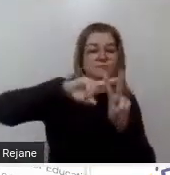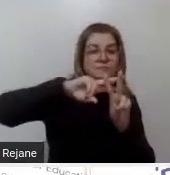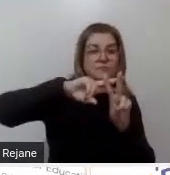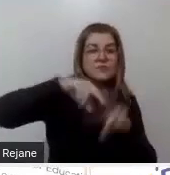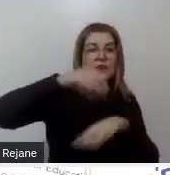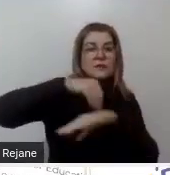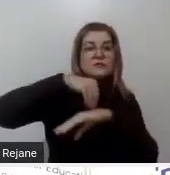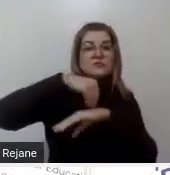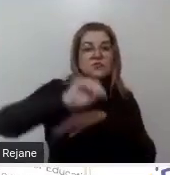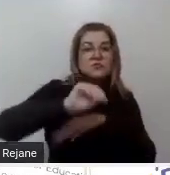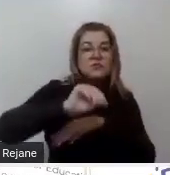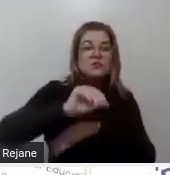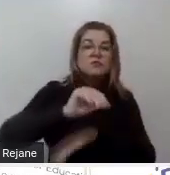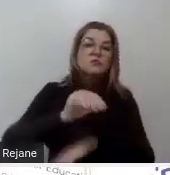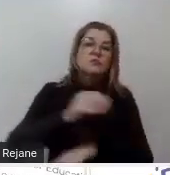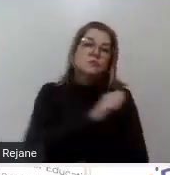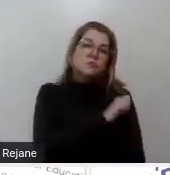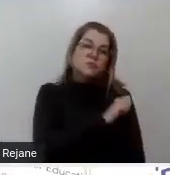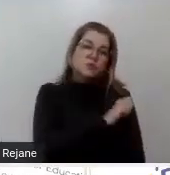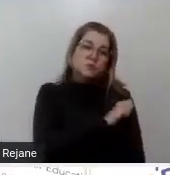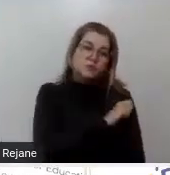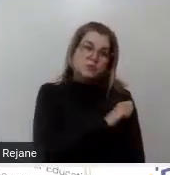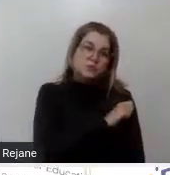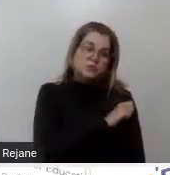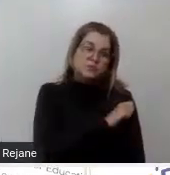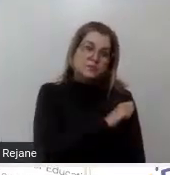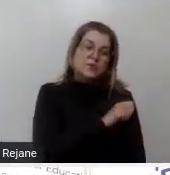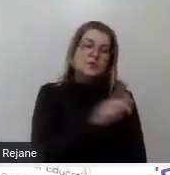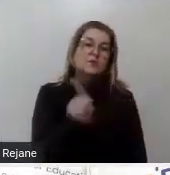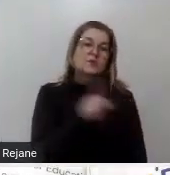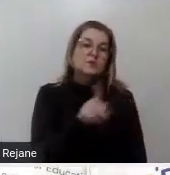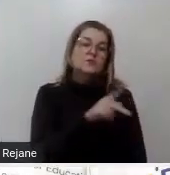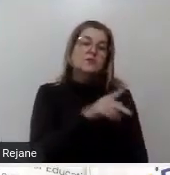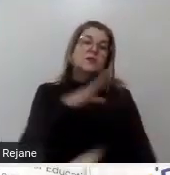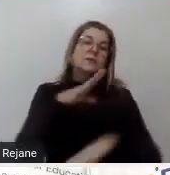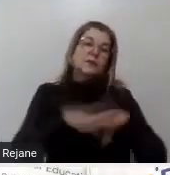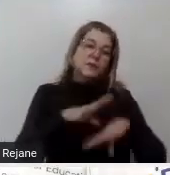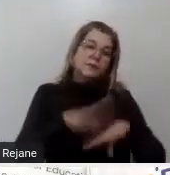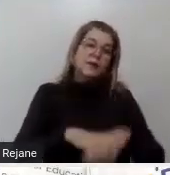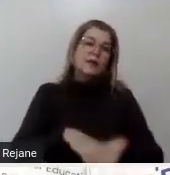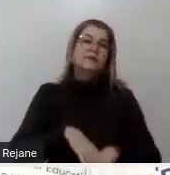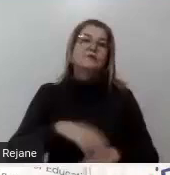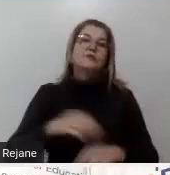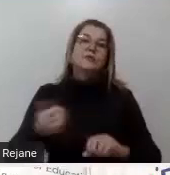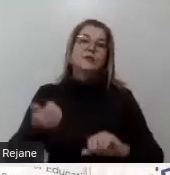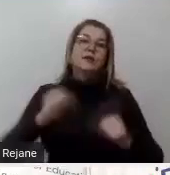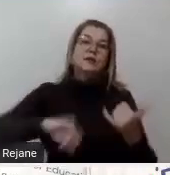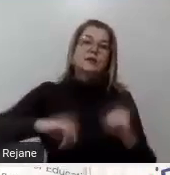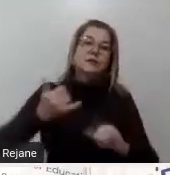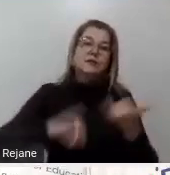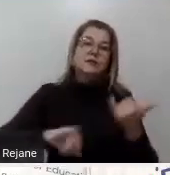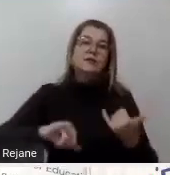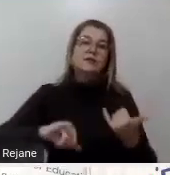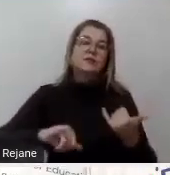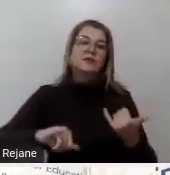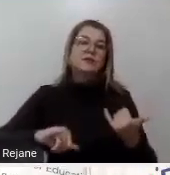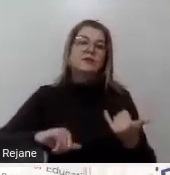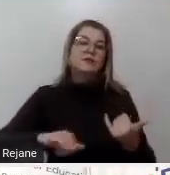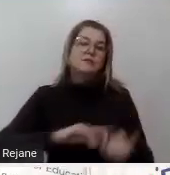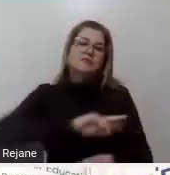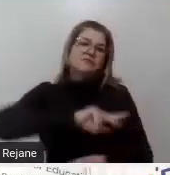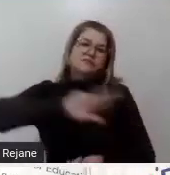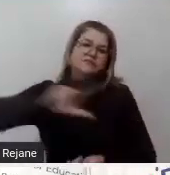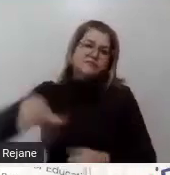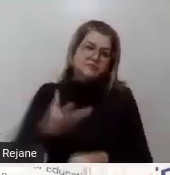visual para o meu estudante. Imaginem que eu tenho um professor de matemática, um professor de química, um professor enfim, de